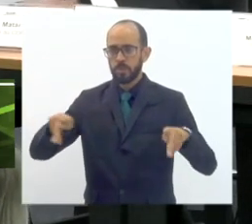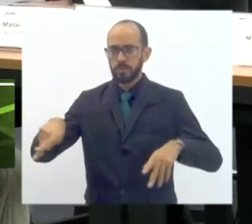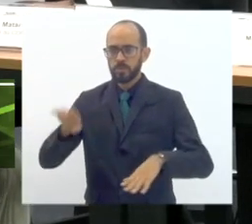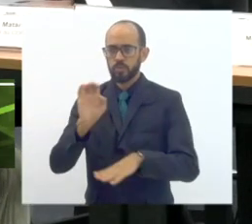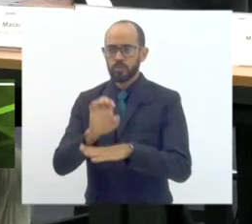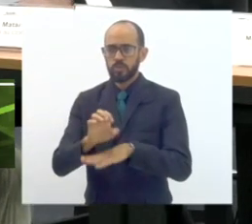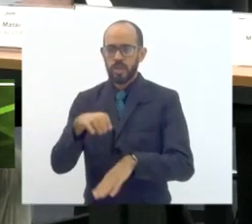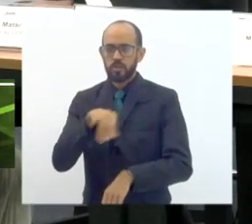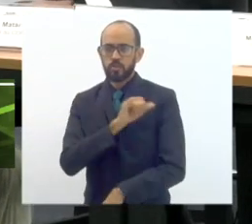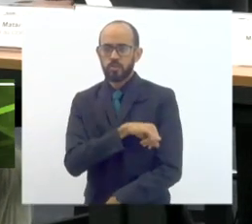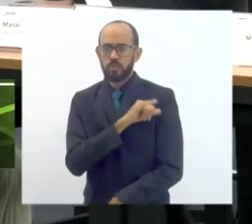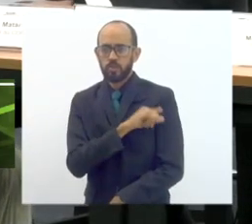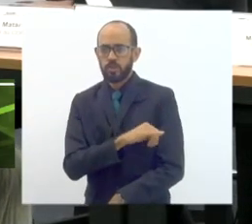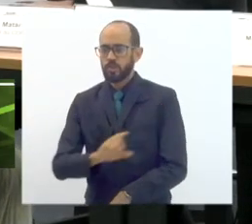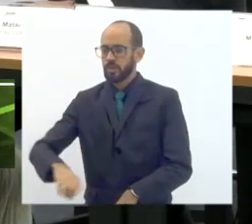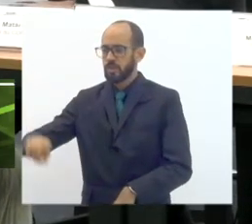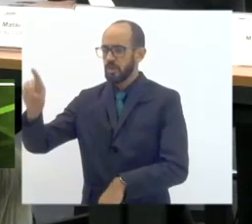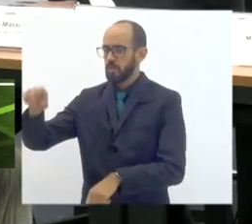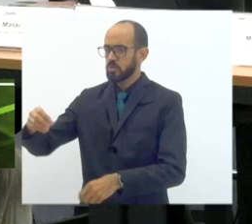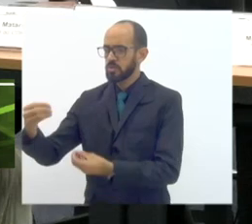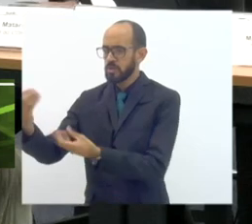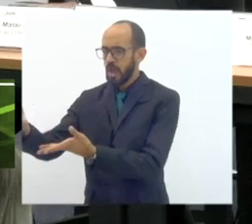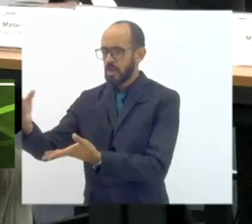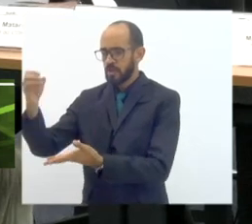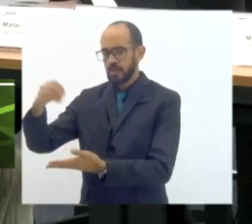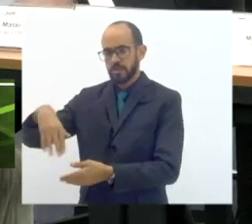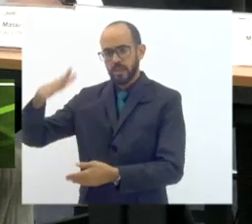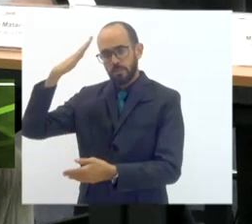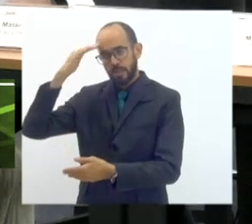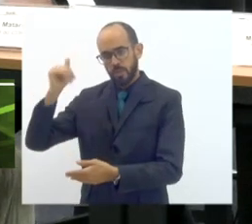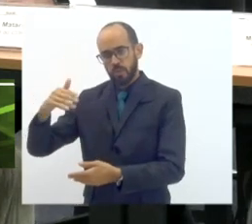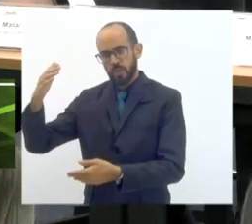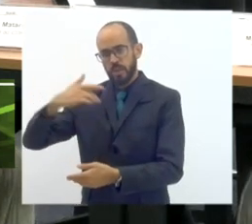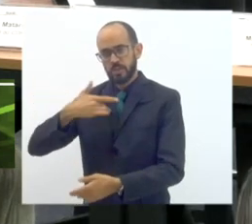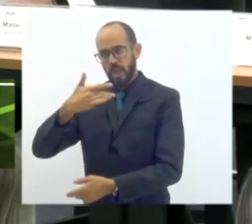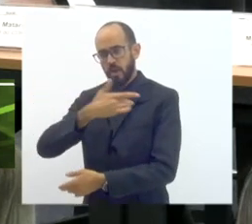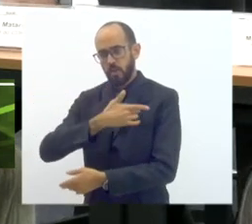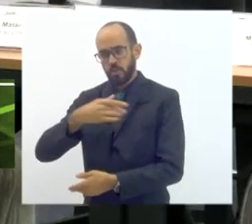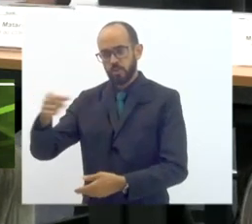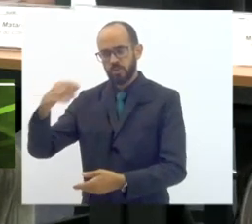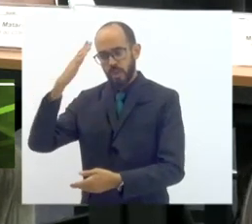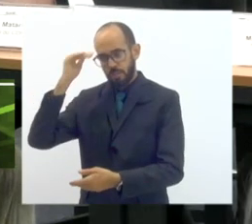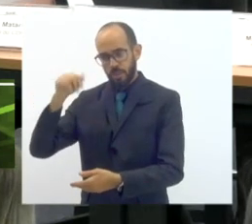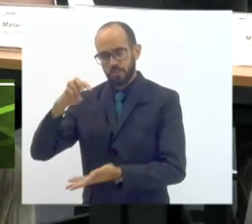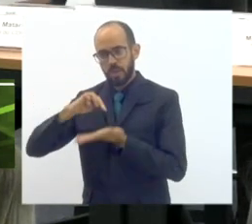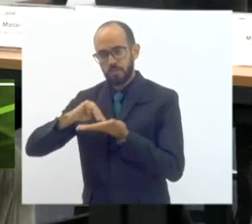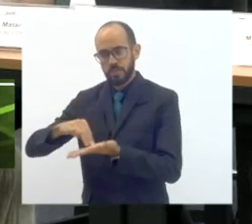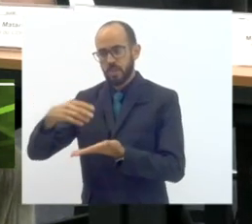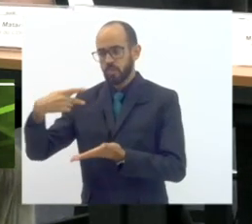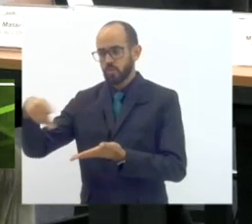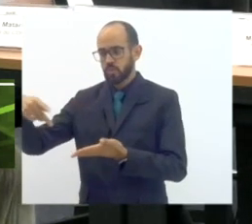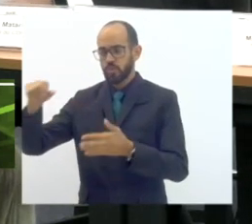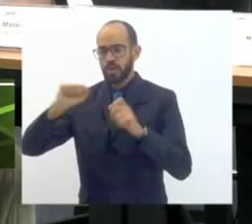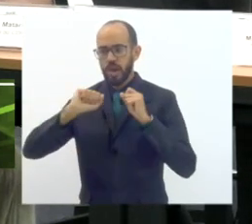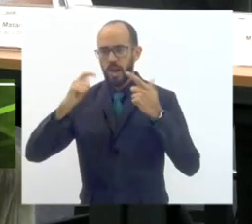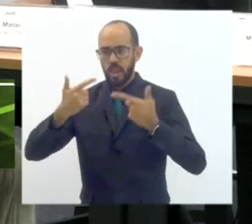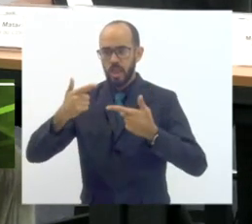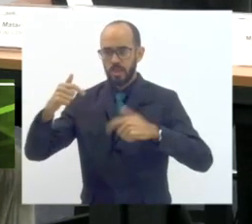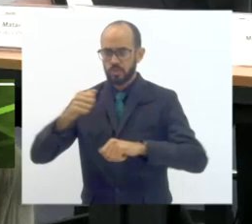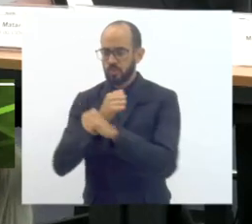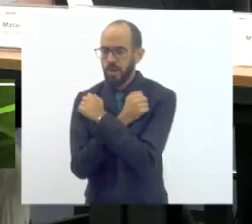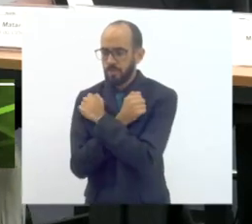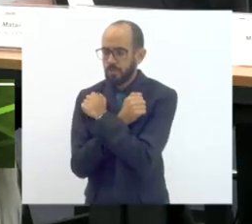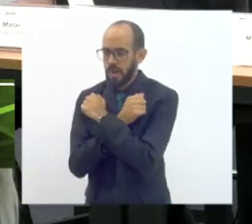Deus continue te dando sabedoria, saúde. Sabemos da sua missão nessa casa. Leva um abraço para o nosso presidente